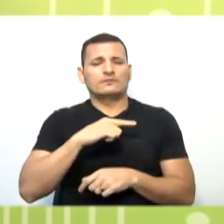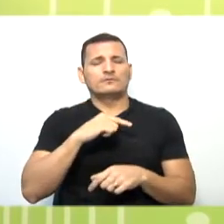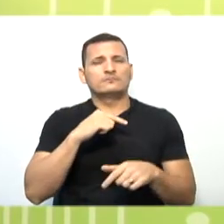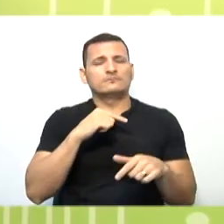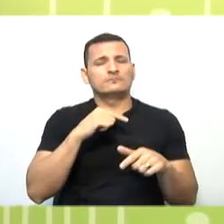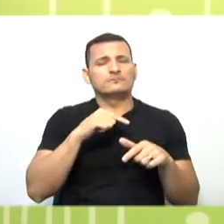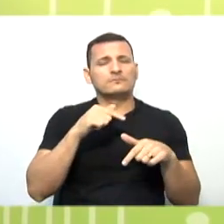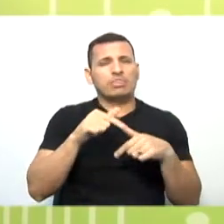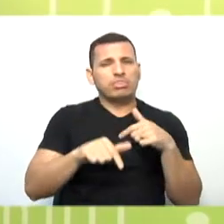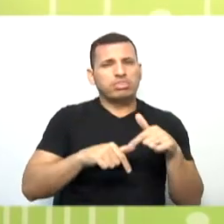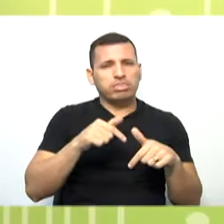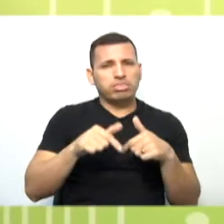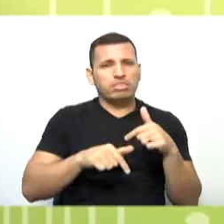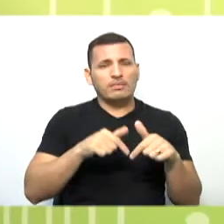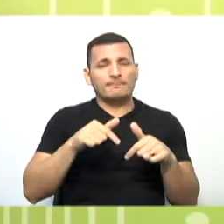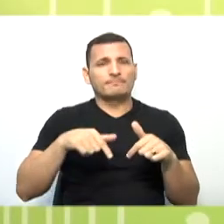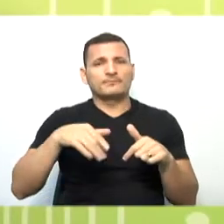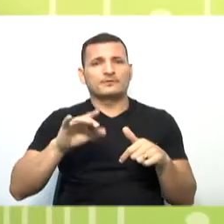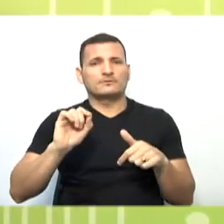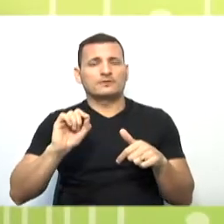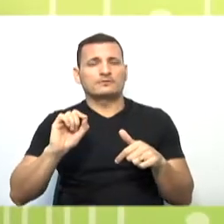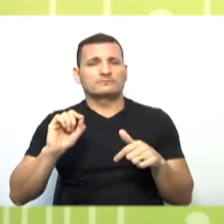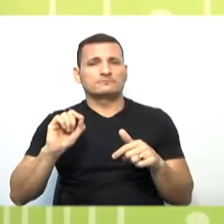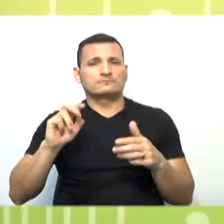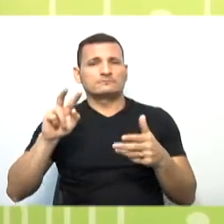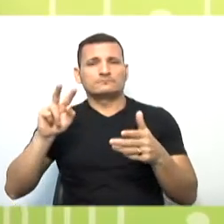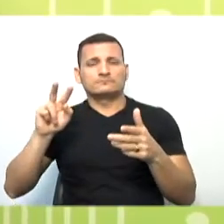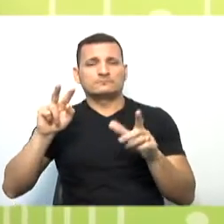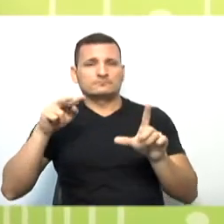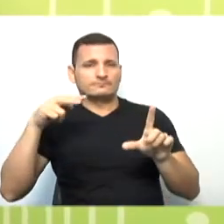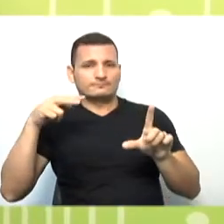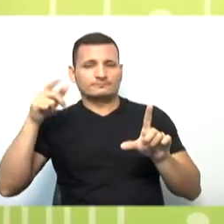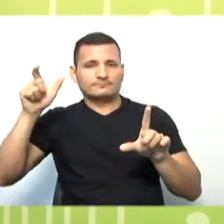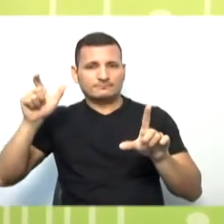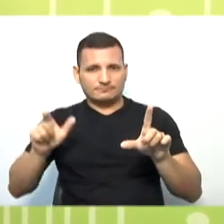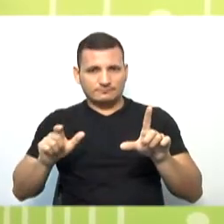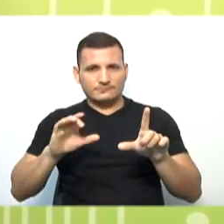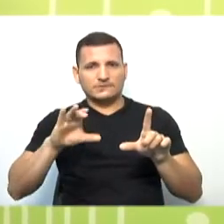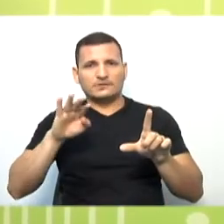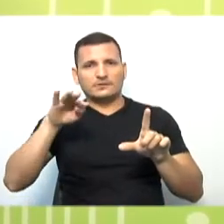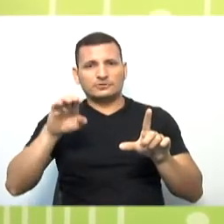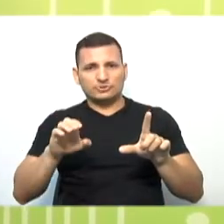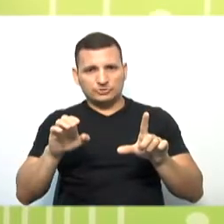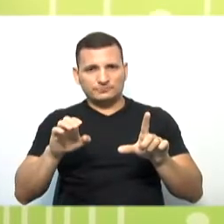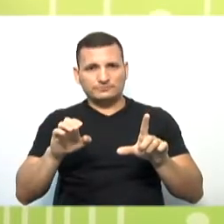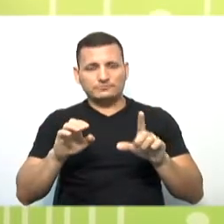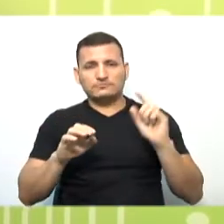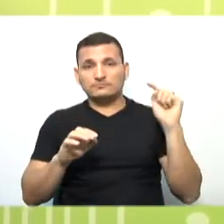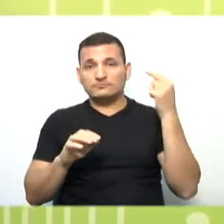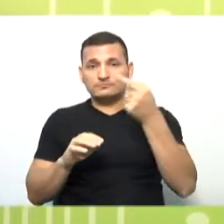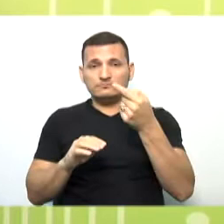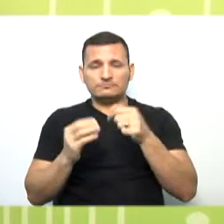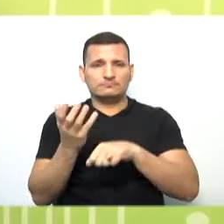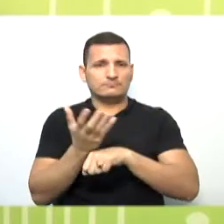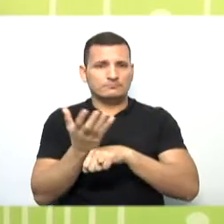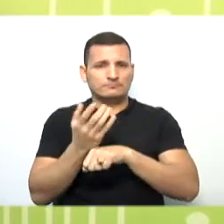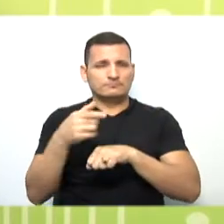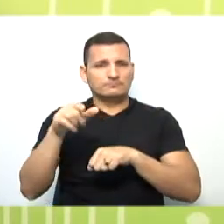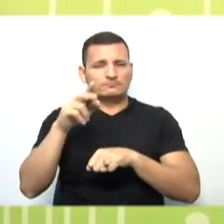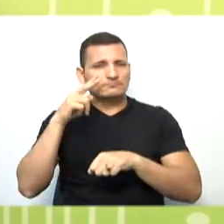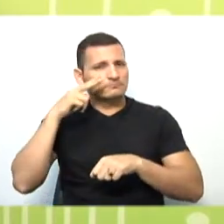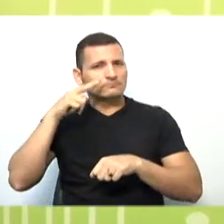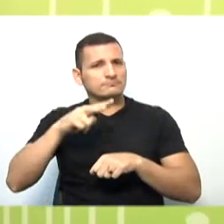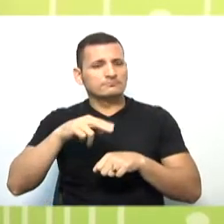parte do cliente, com o front-end, certo? Nas próximas disciplinas, vocês verão mais